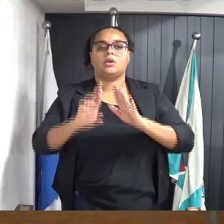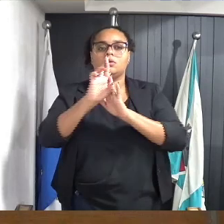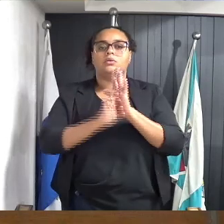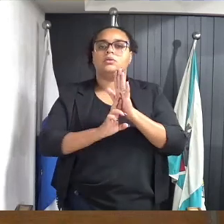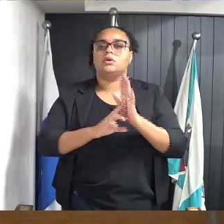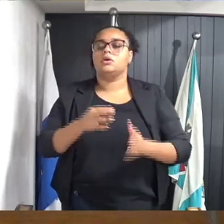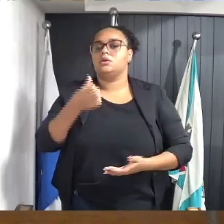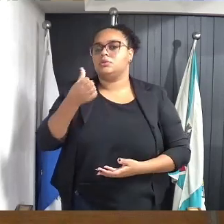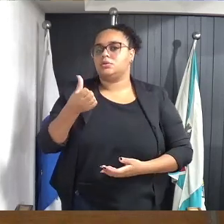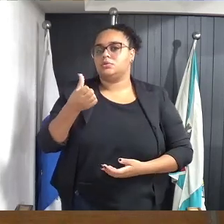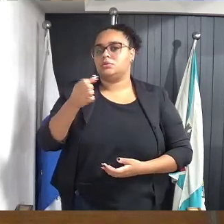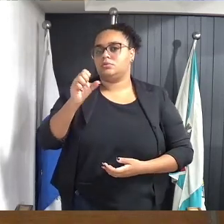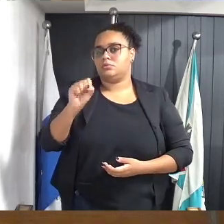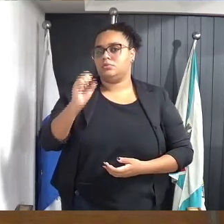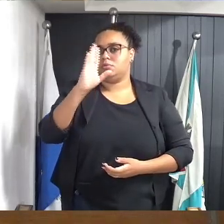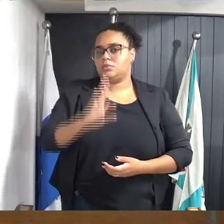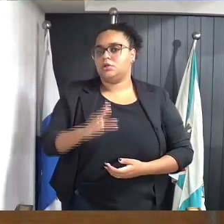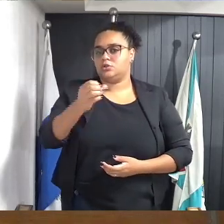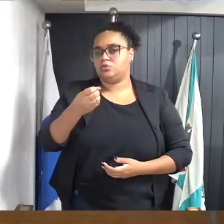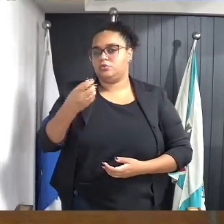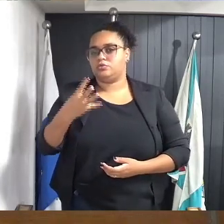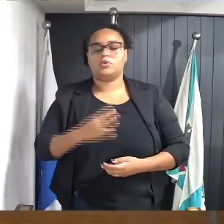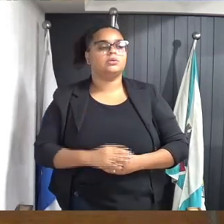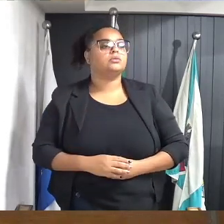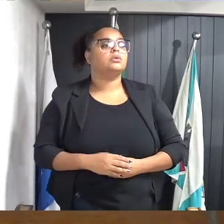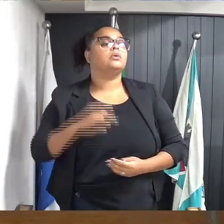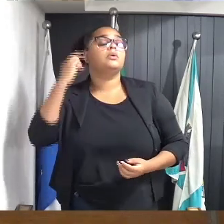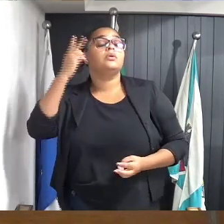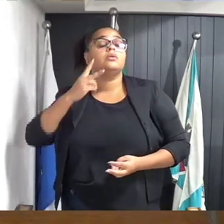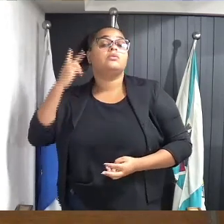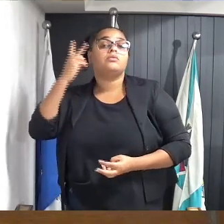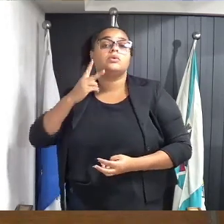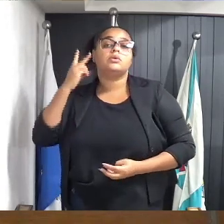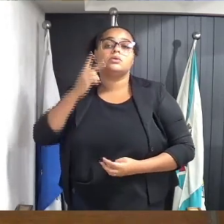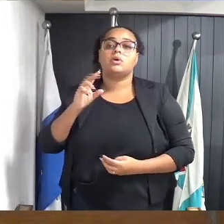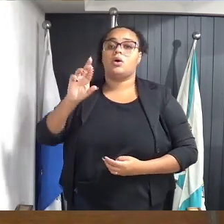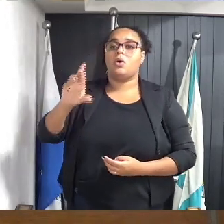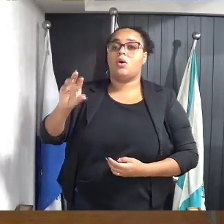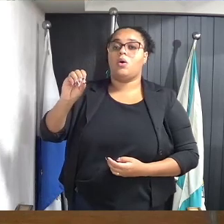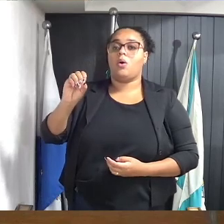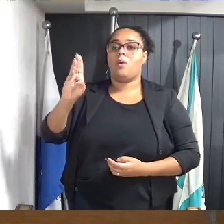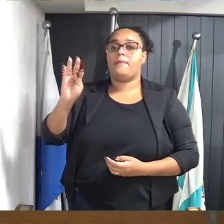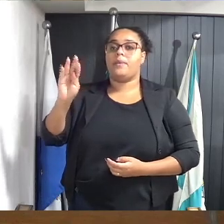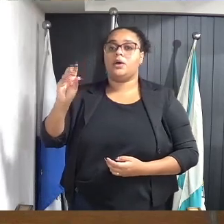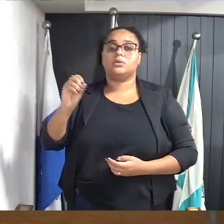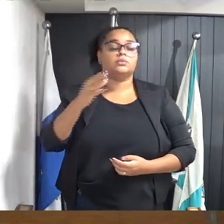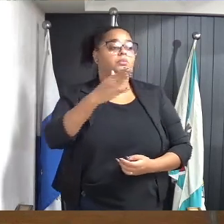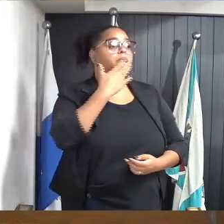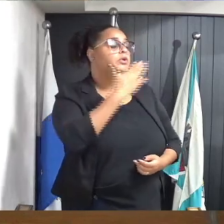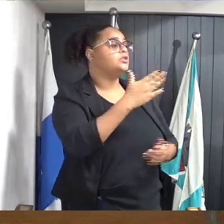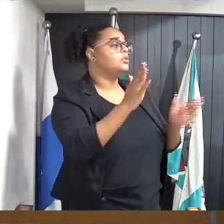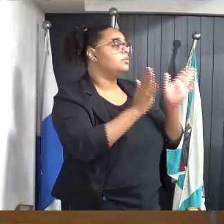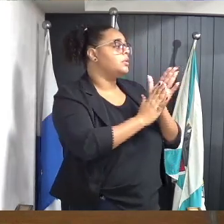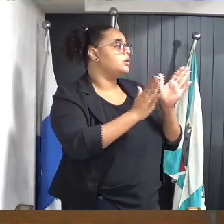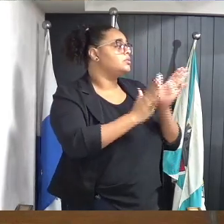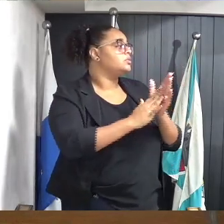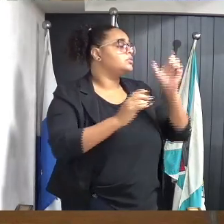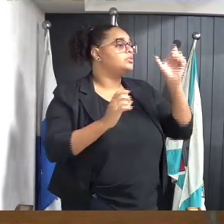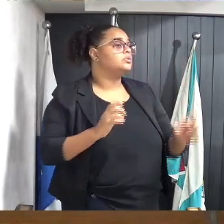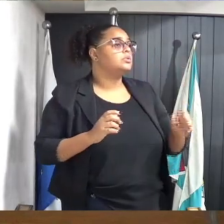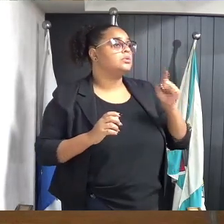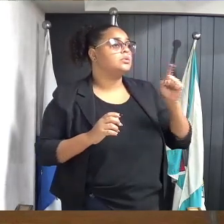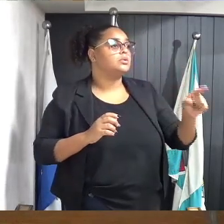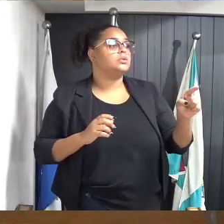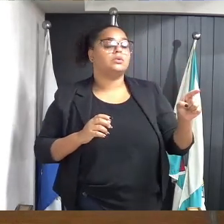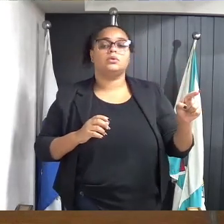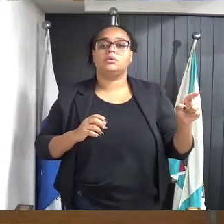Requerimento número 6.608/2024, do excelentíssimo senhor vereador Roberto Gabriel de Souza, consignando moção de aplausos